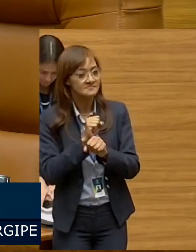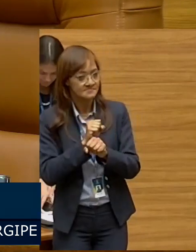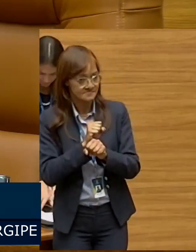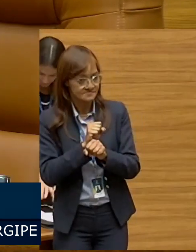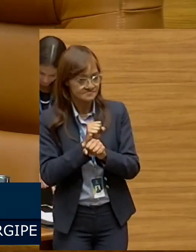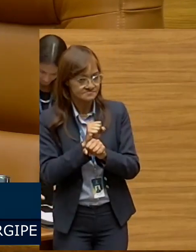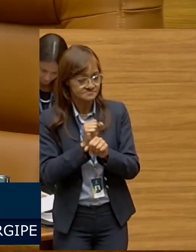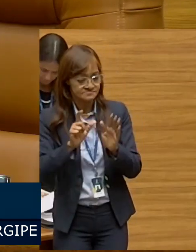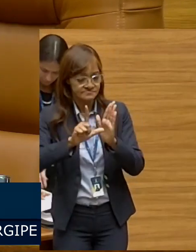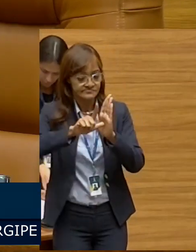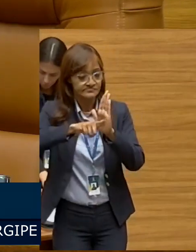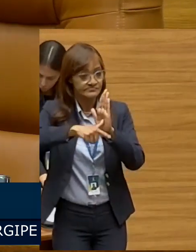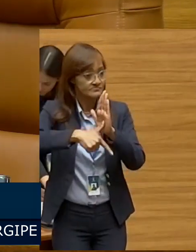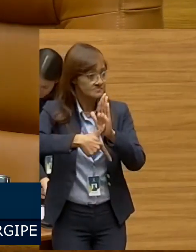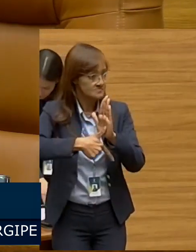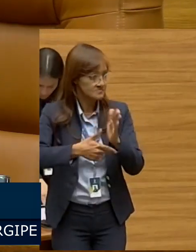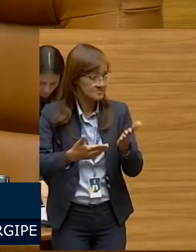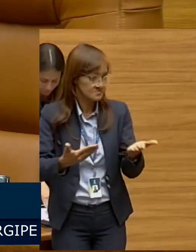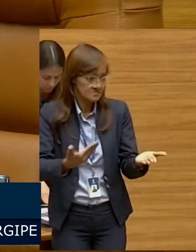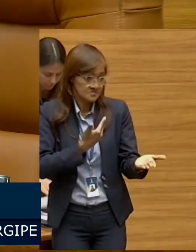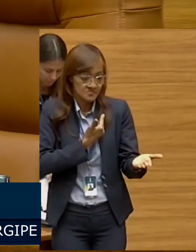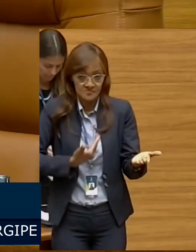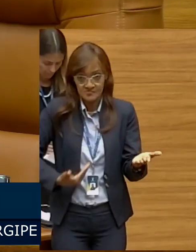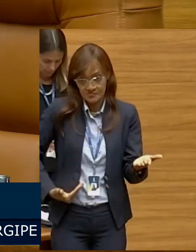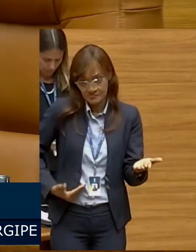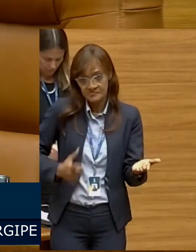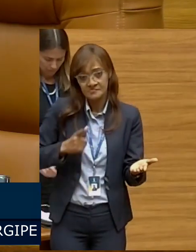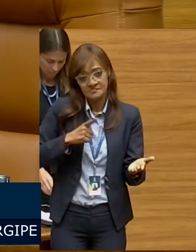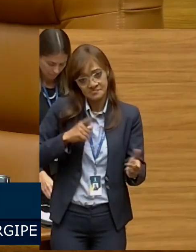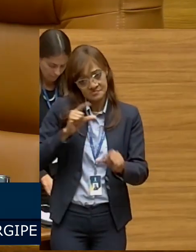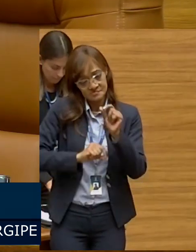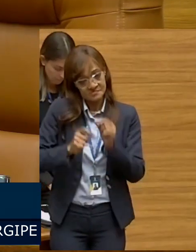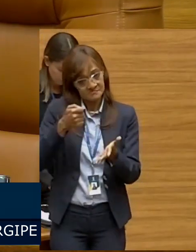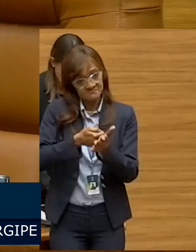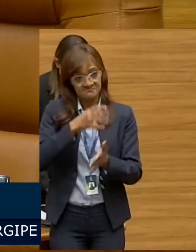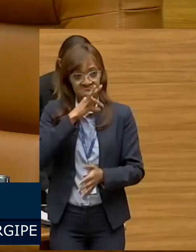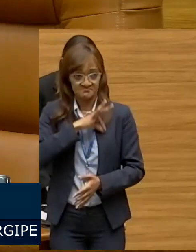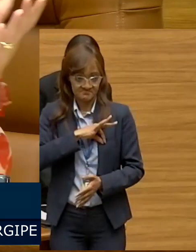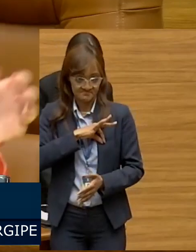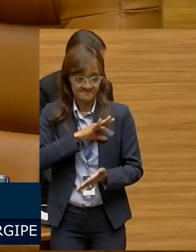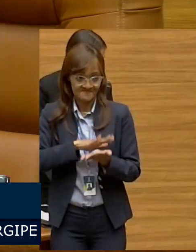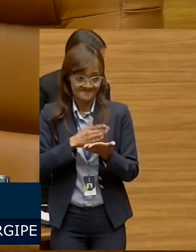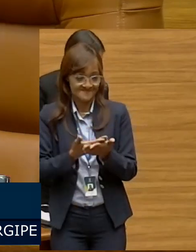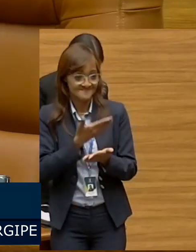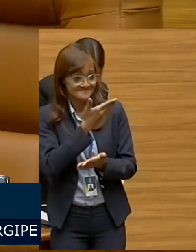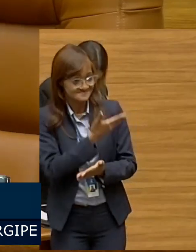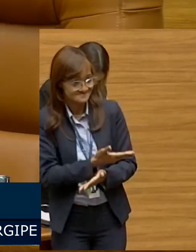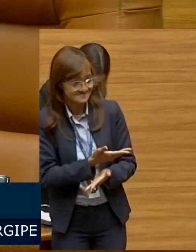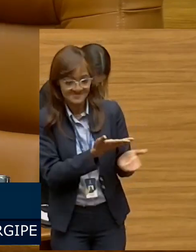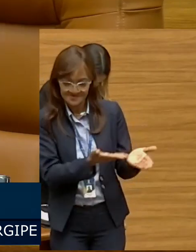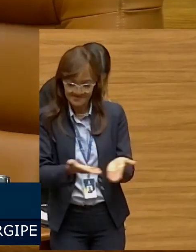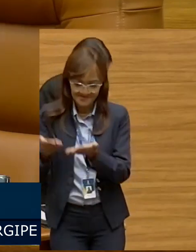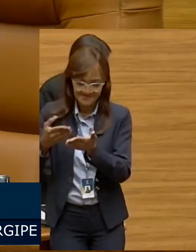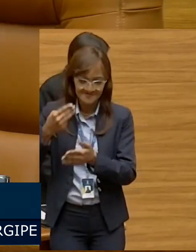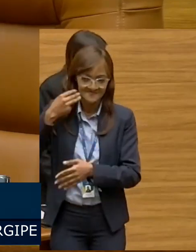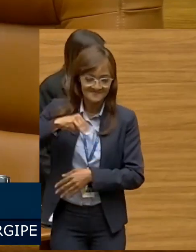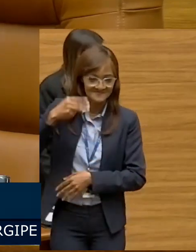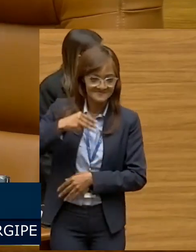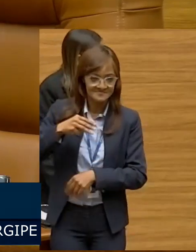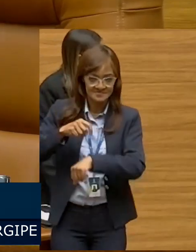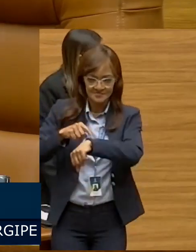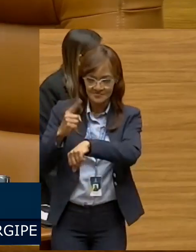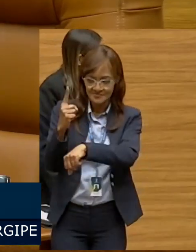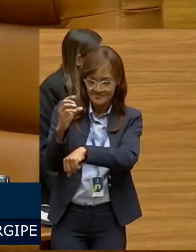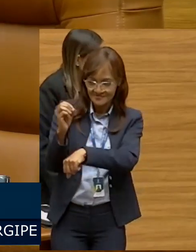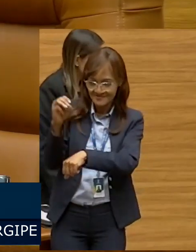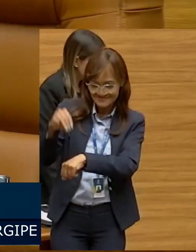do atraso que o governo do Estado teve em relação ao pagamento dos intérpretes. Então, Matheus, você tem também 10